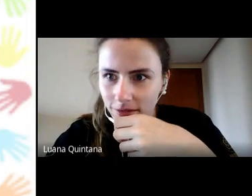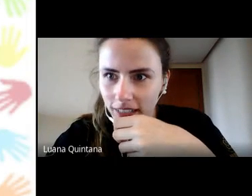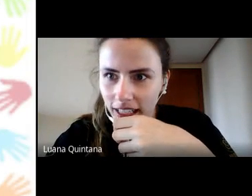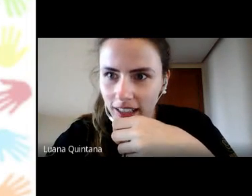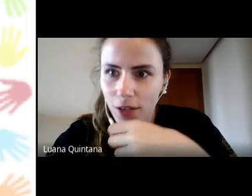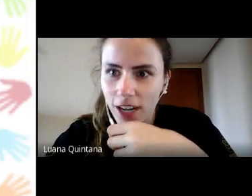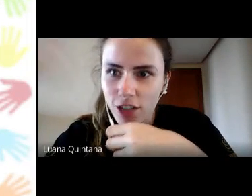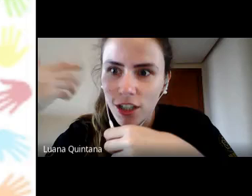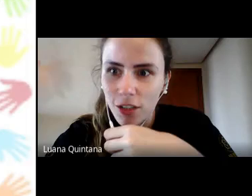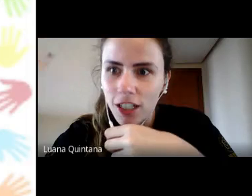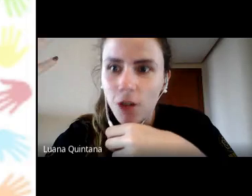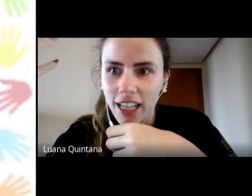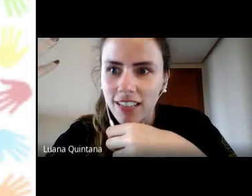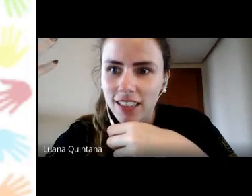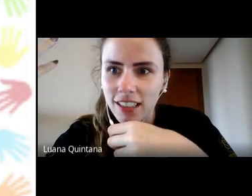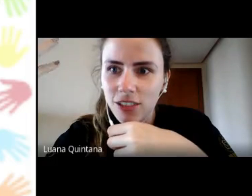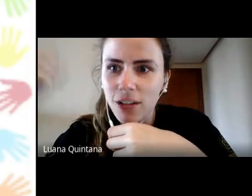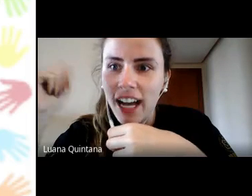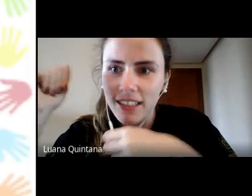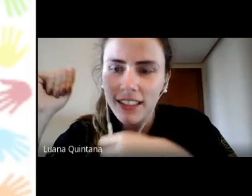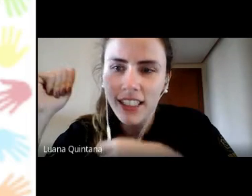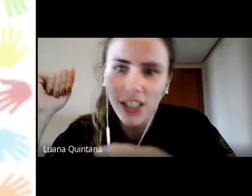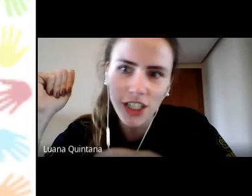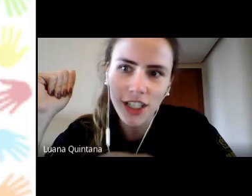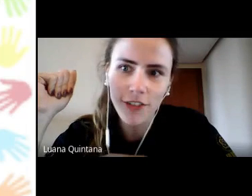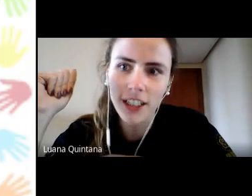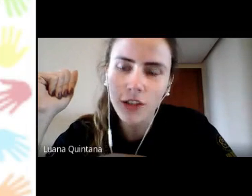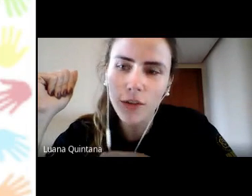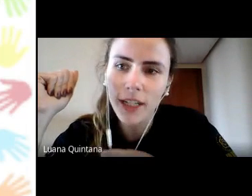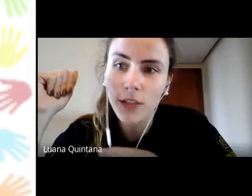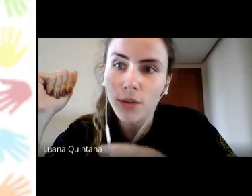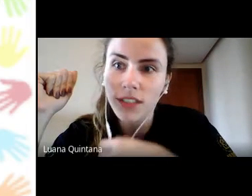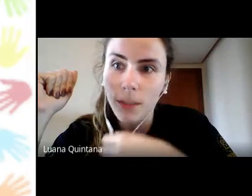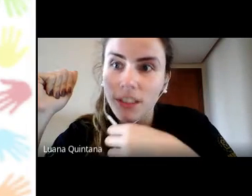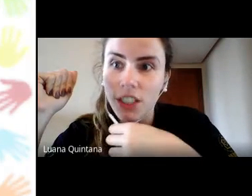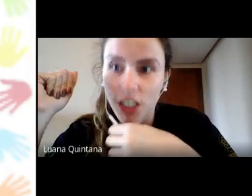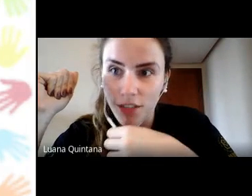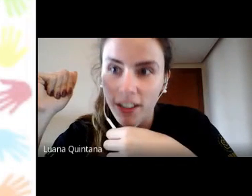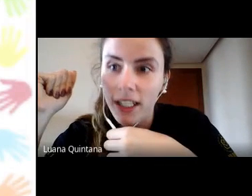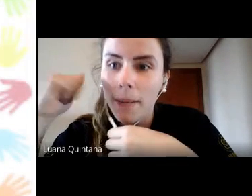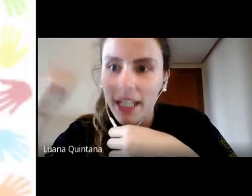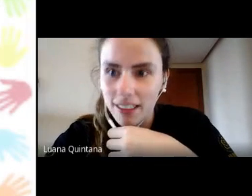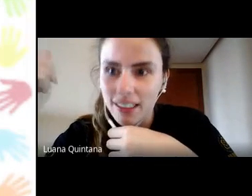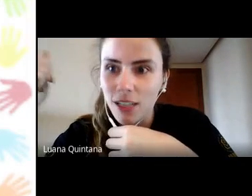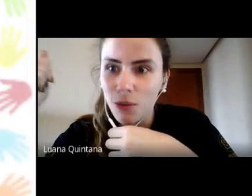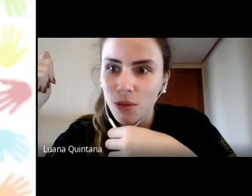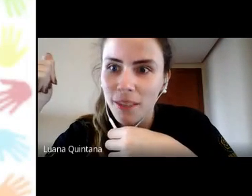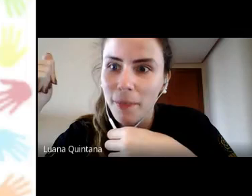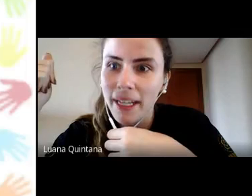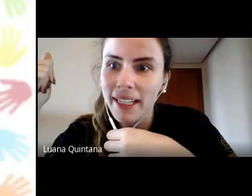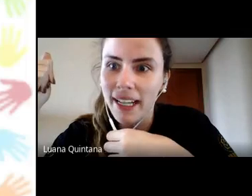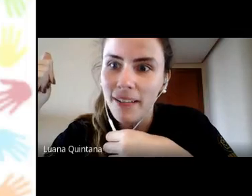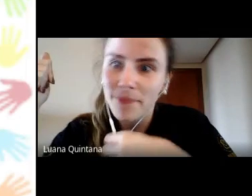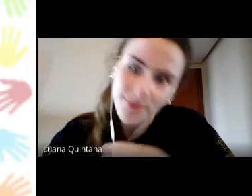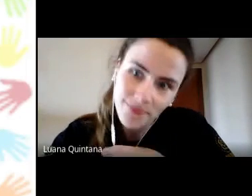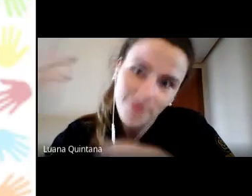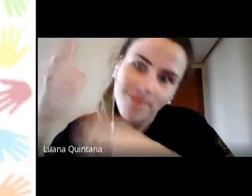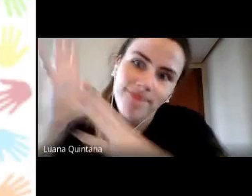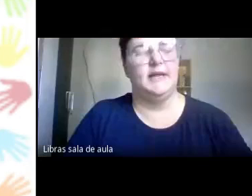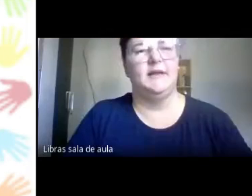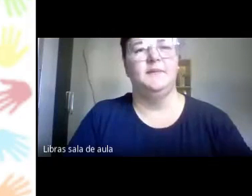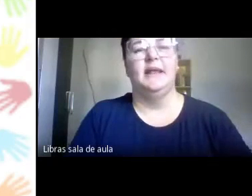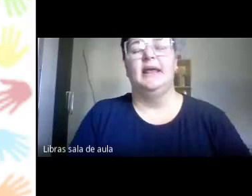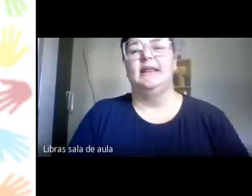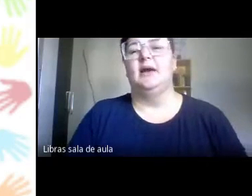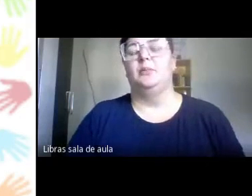interação, né? E eu acho que quando acontece isso, aí sim a gente está falando numa inclusão positiva para esse aluno também, né?